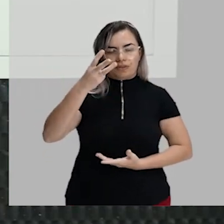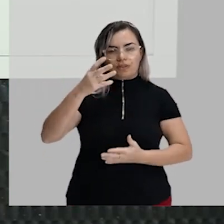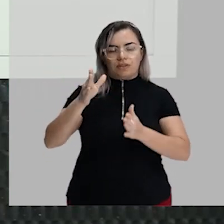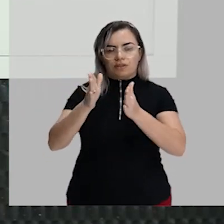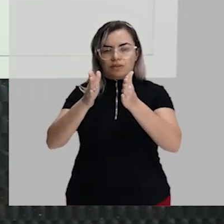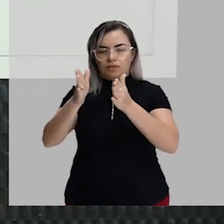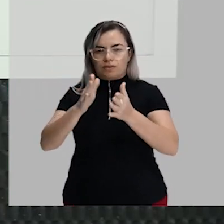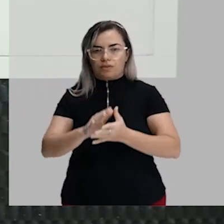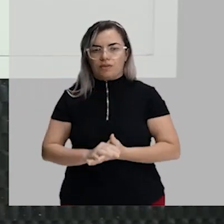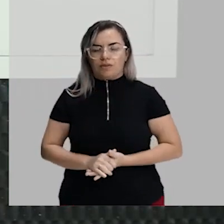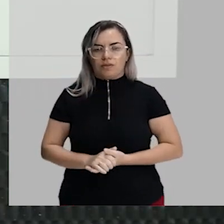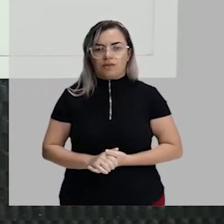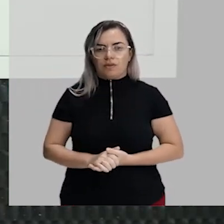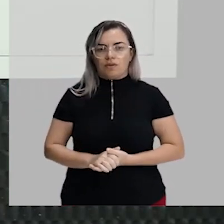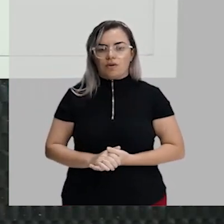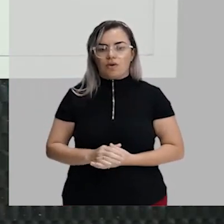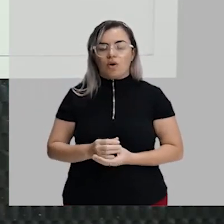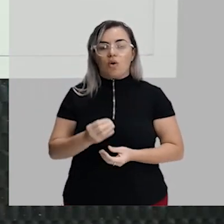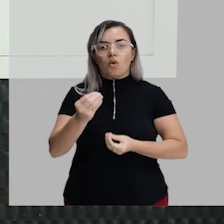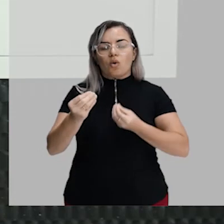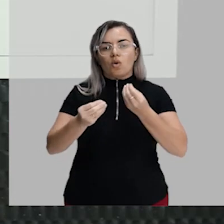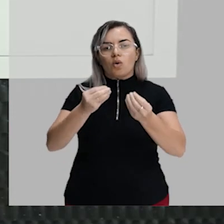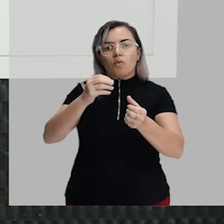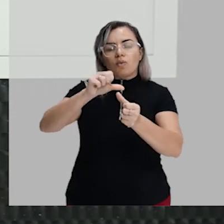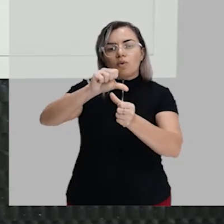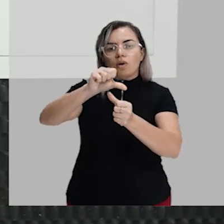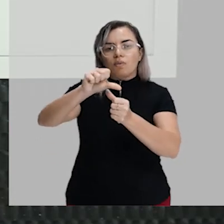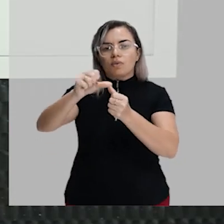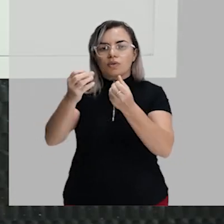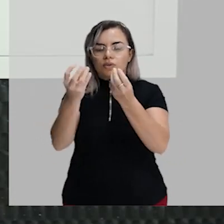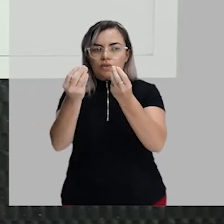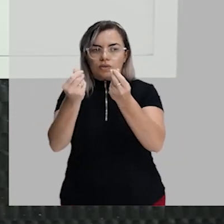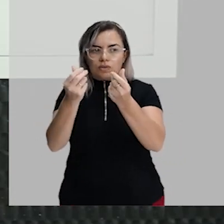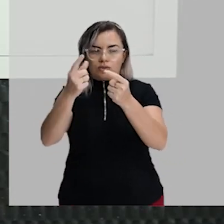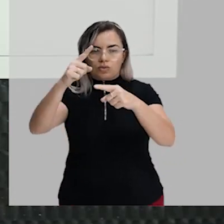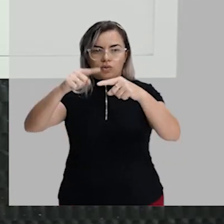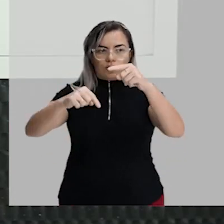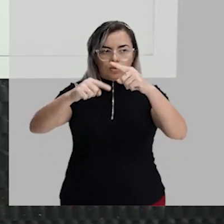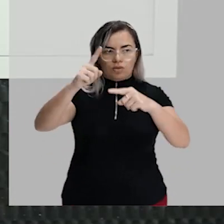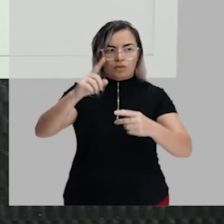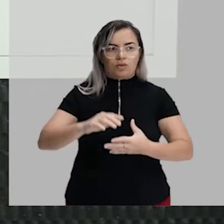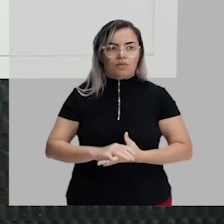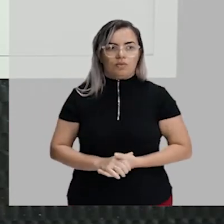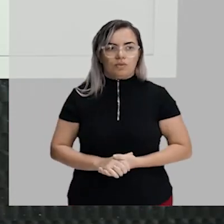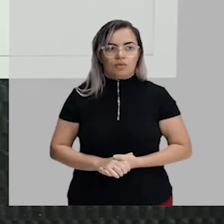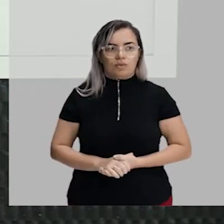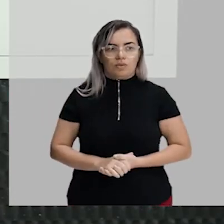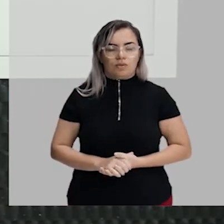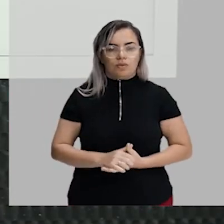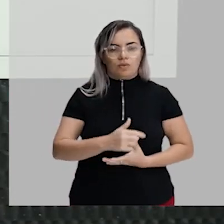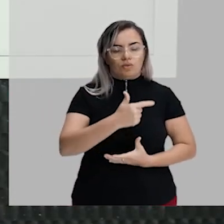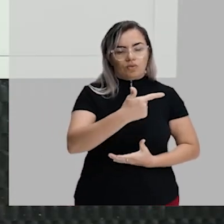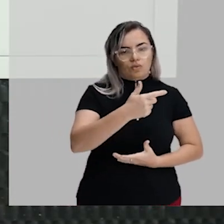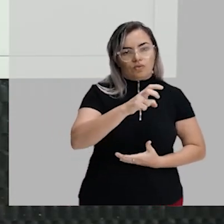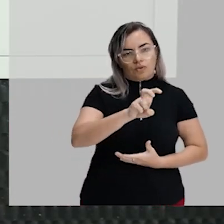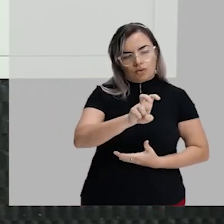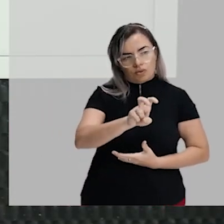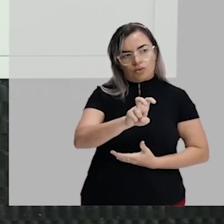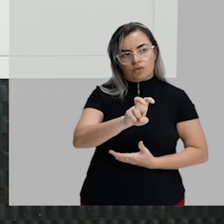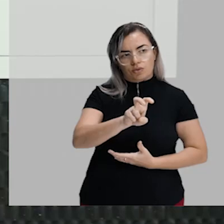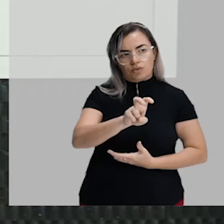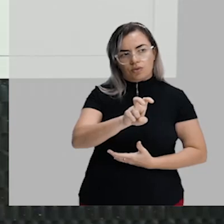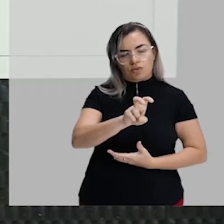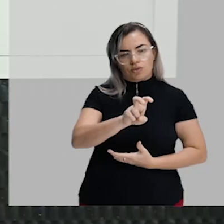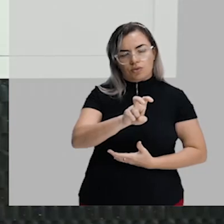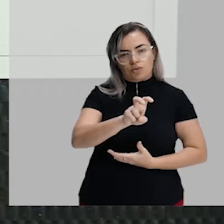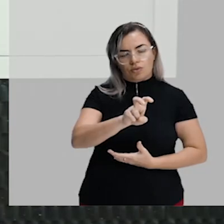temos os estados da matéria, certo? Neste caso, do 25, como é o menor, dos 25 a 41, é o estado